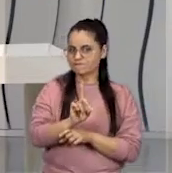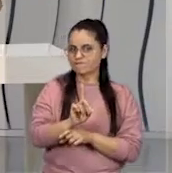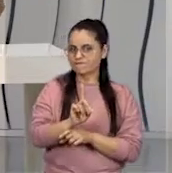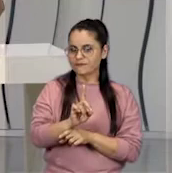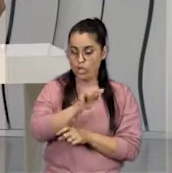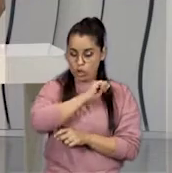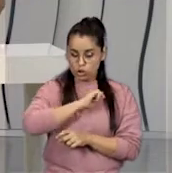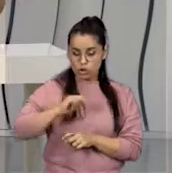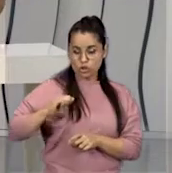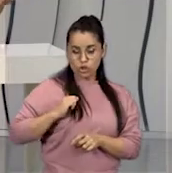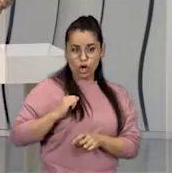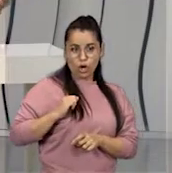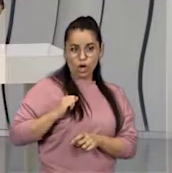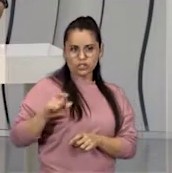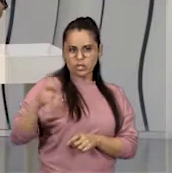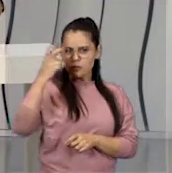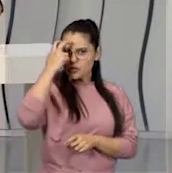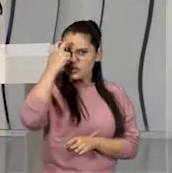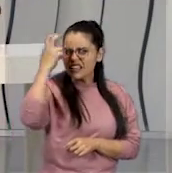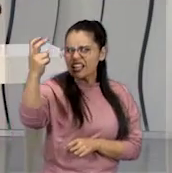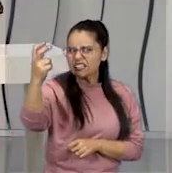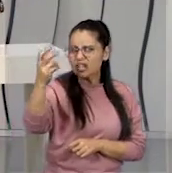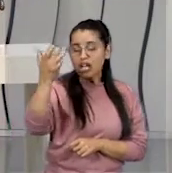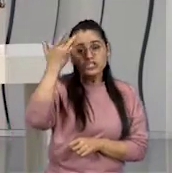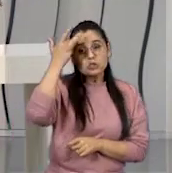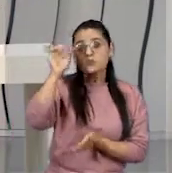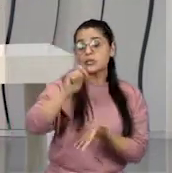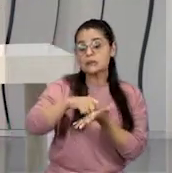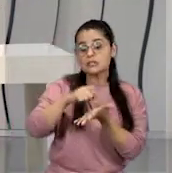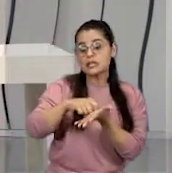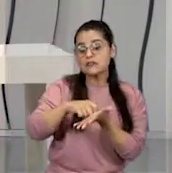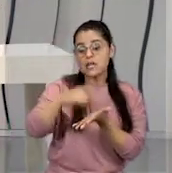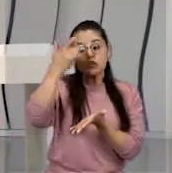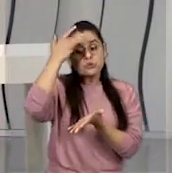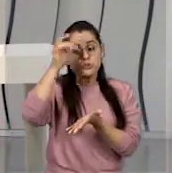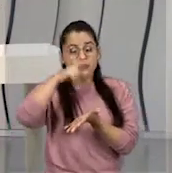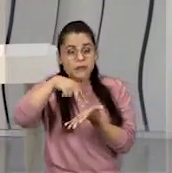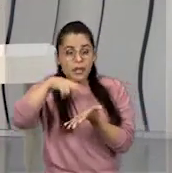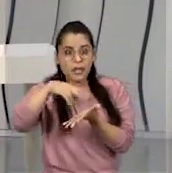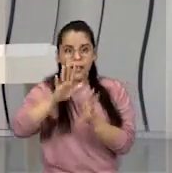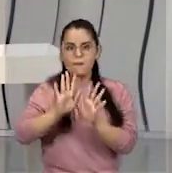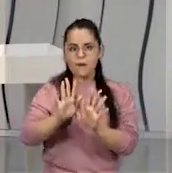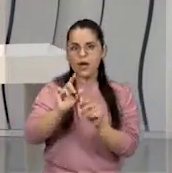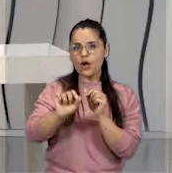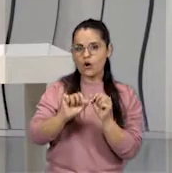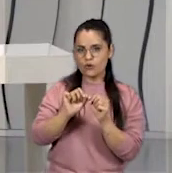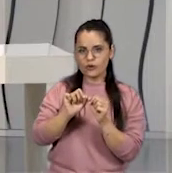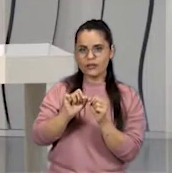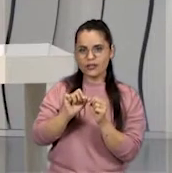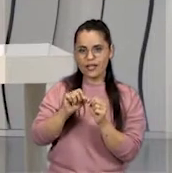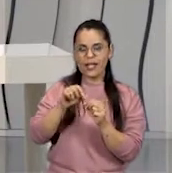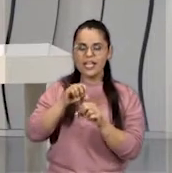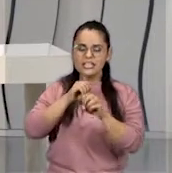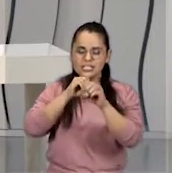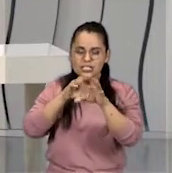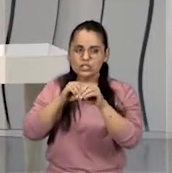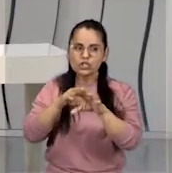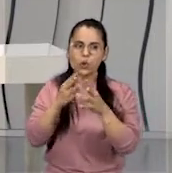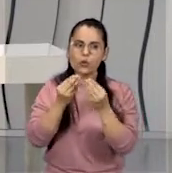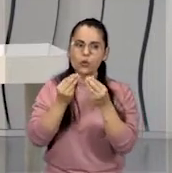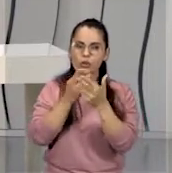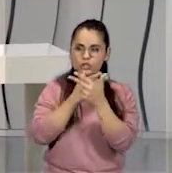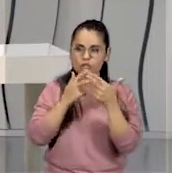não era um menino tão inteligente, não sabia escrever e não sabia ler, mas deixou muitos ensinamentos para